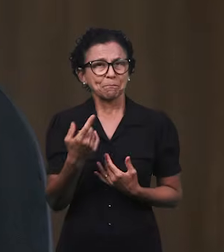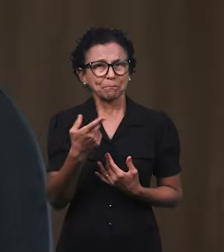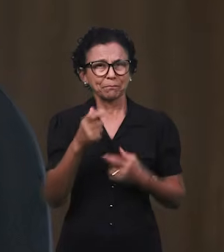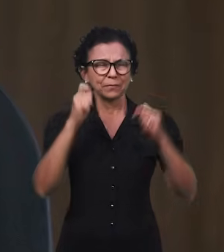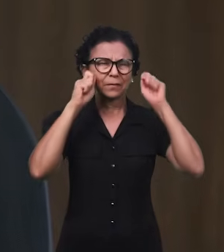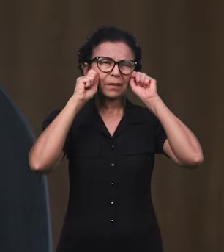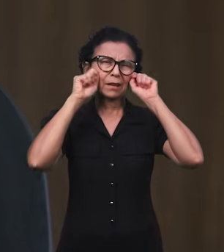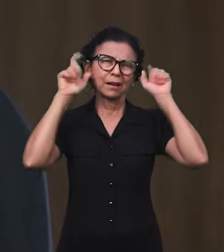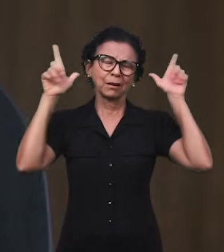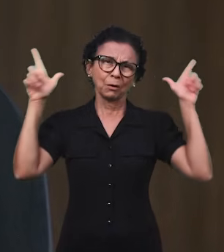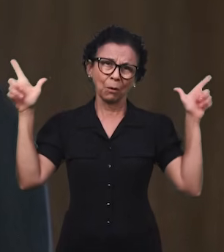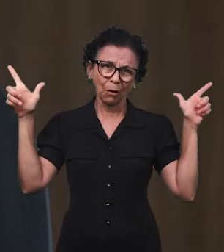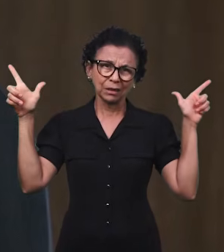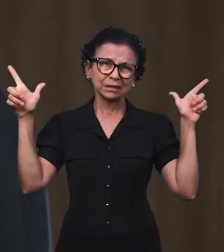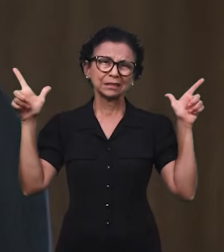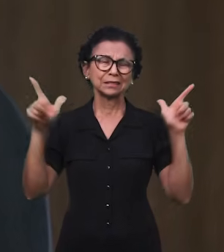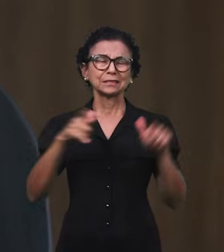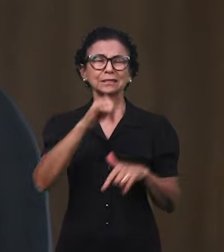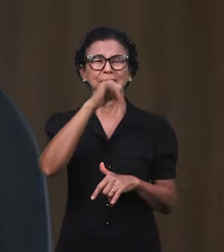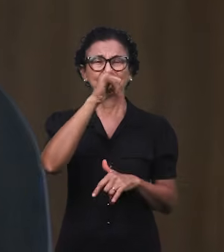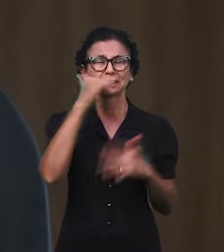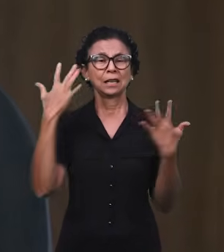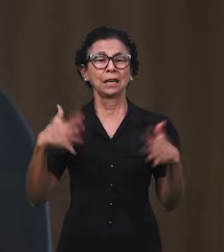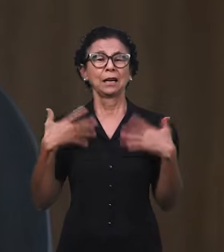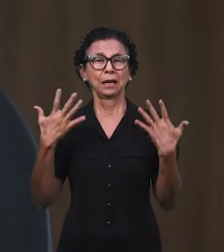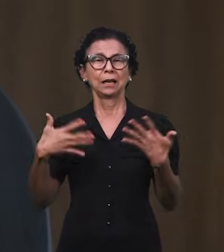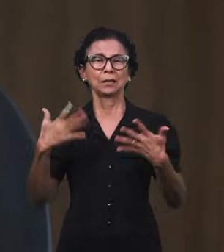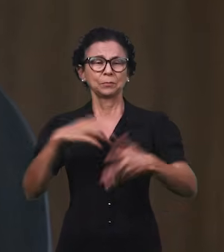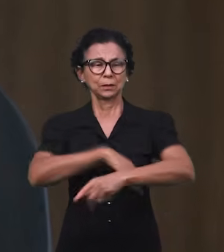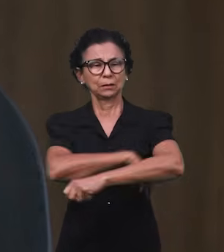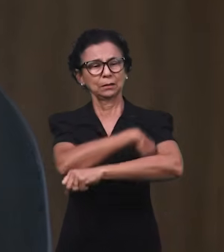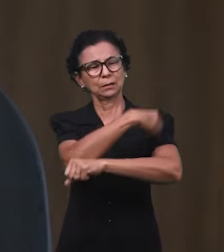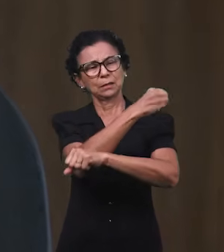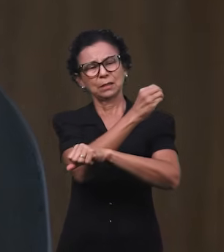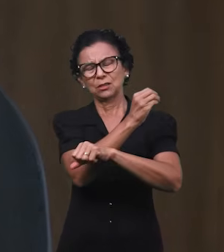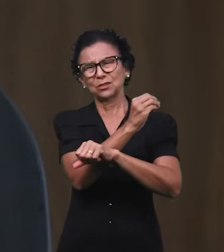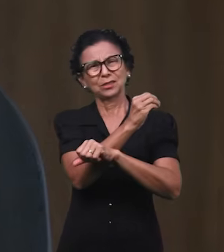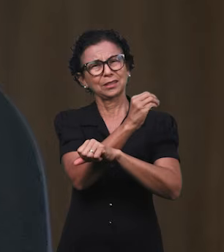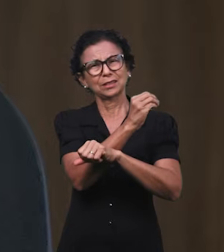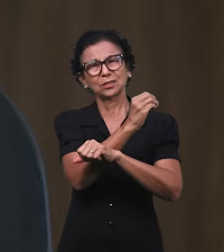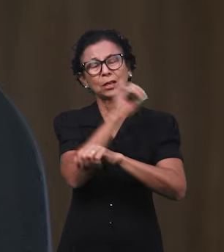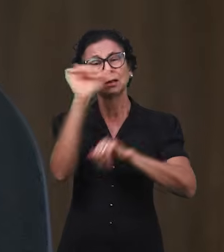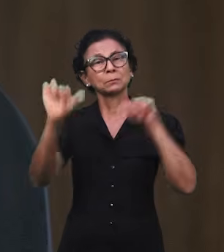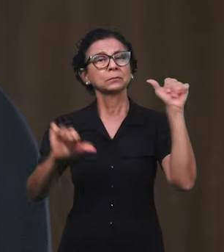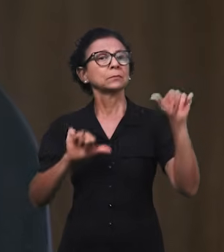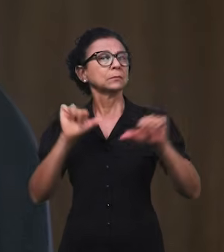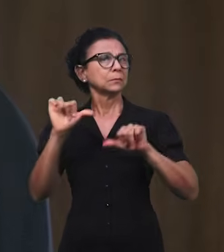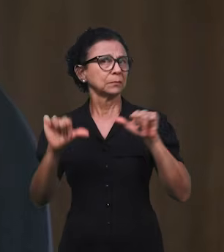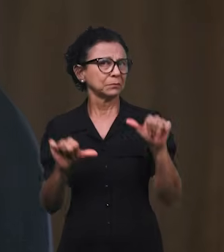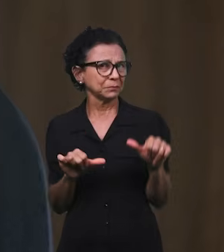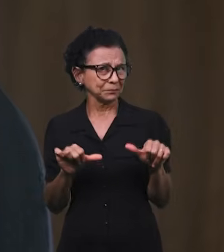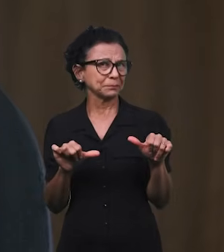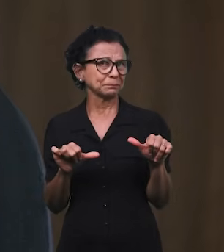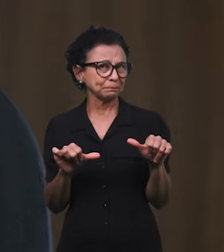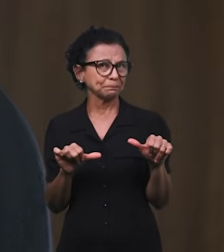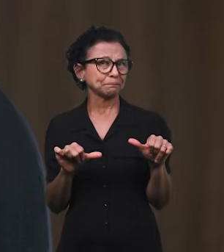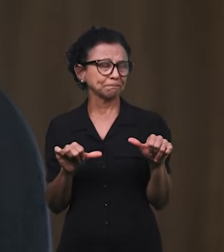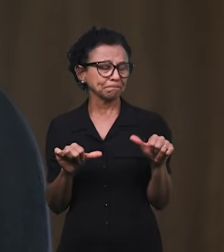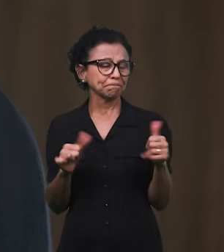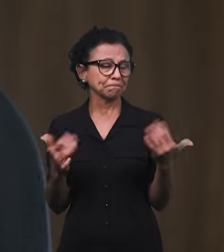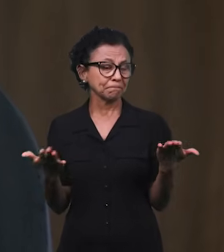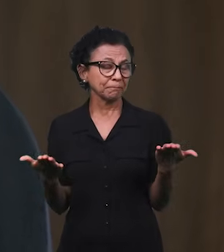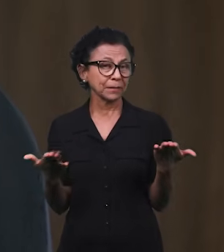você acorda, você tem um pouco de energia, na metade do dia a sua energia já não é a mesma. Então,